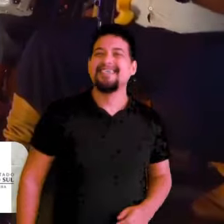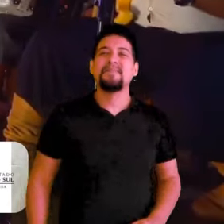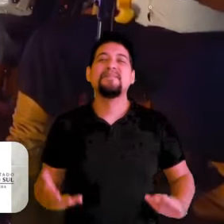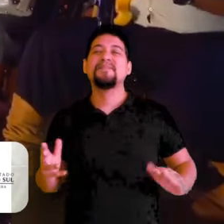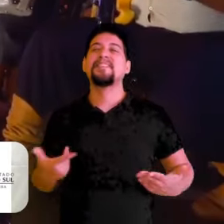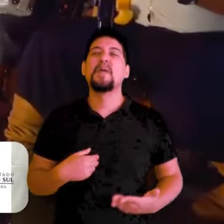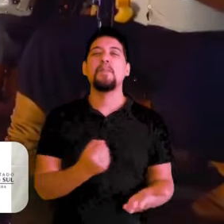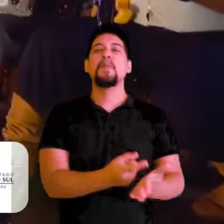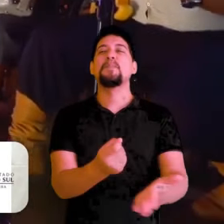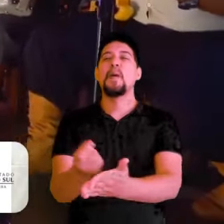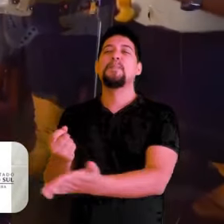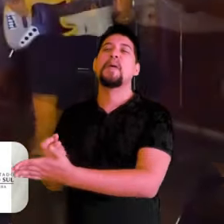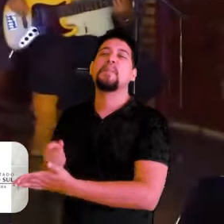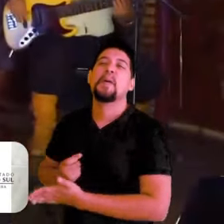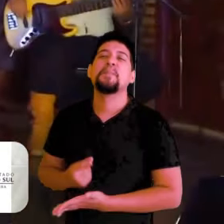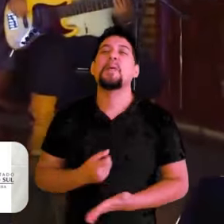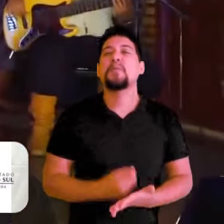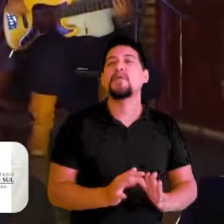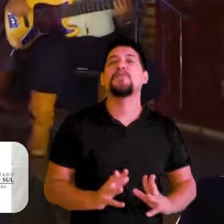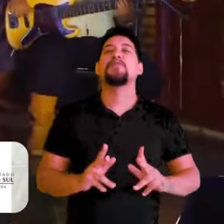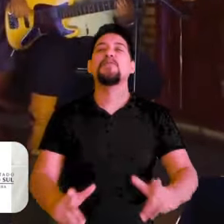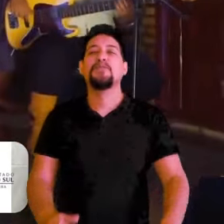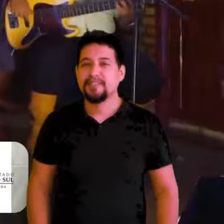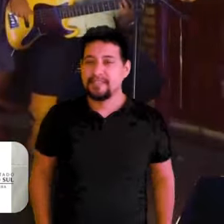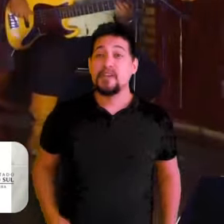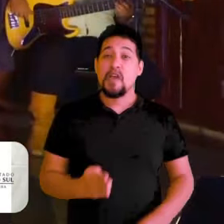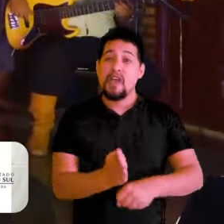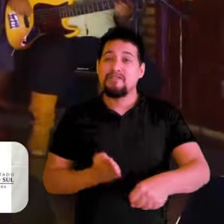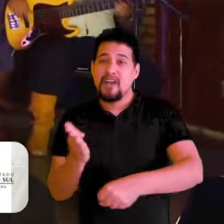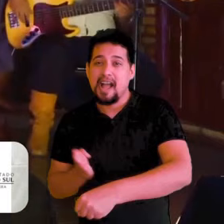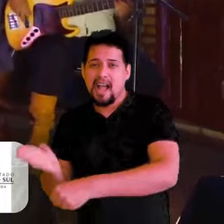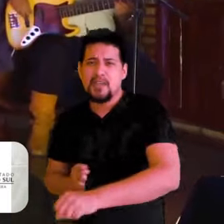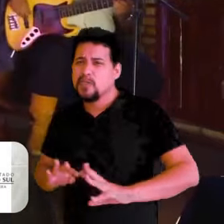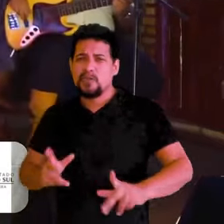Sena. E agora eu vou gastar essas pijujinhas tudo em faca.